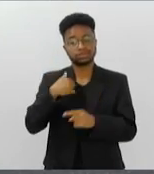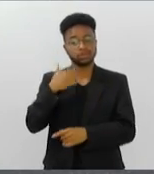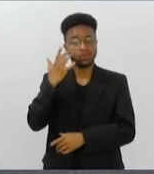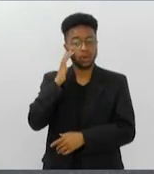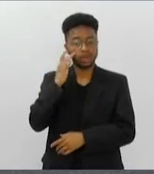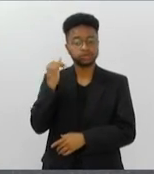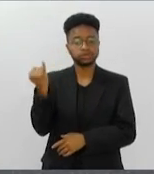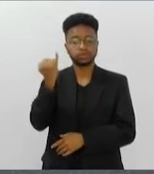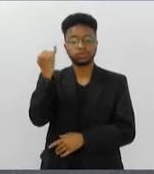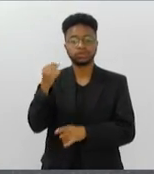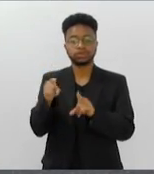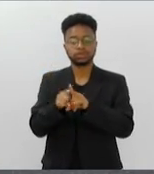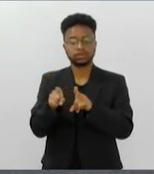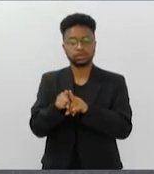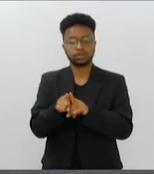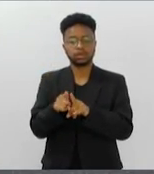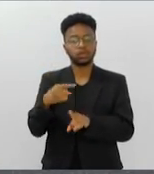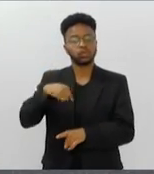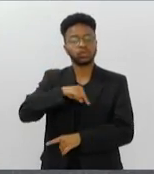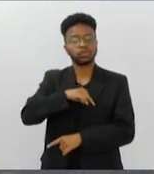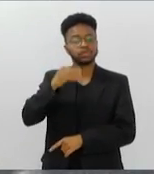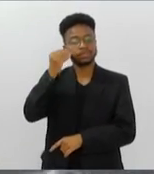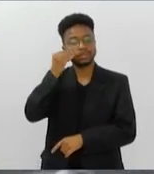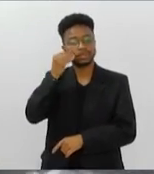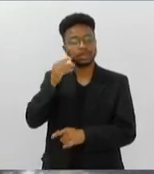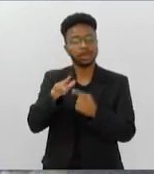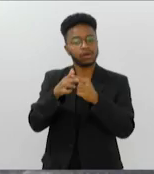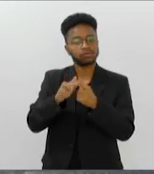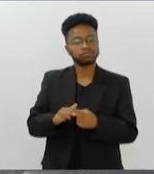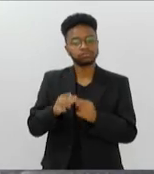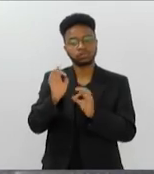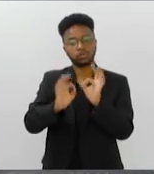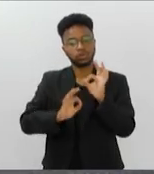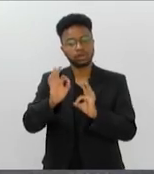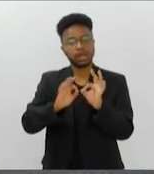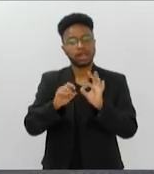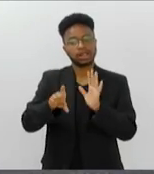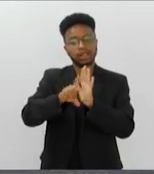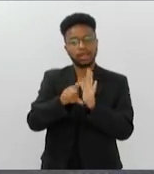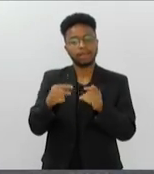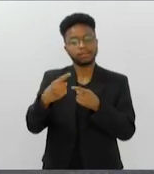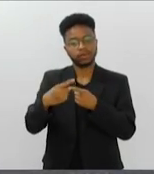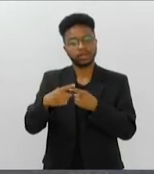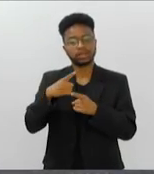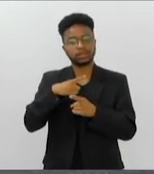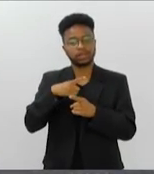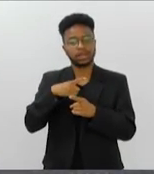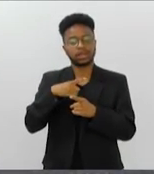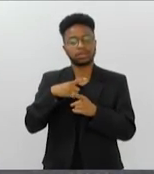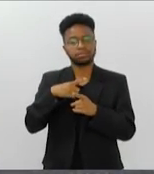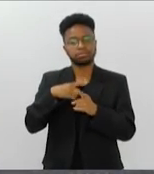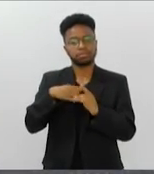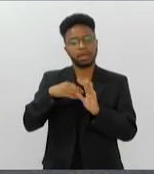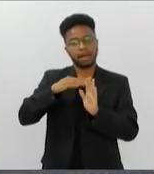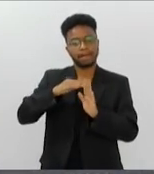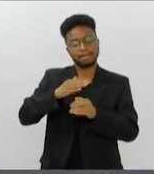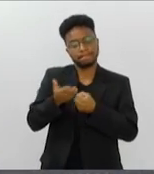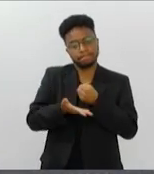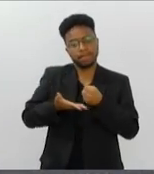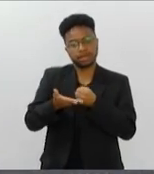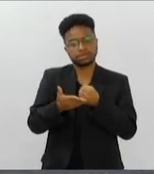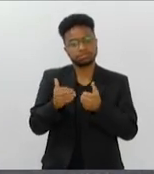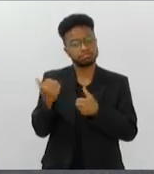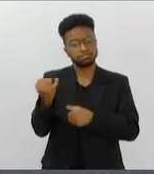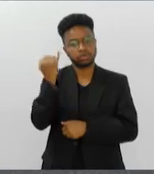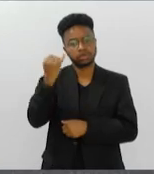a pena a gente caminhar para ajustar essa lei, né, que tem um princípio louvável, à